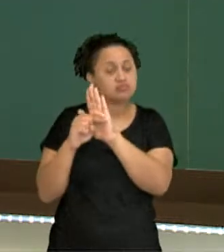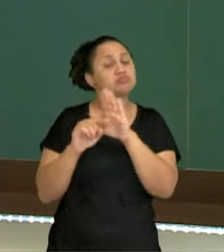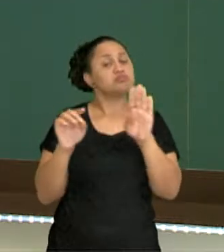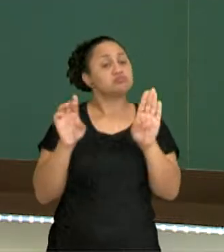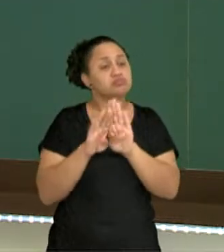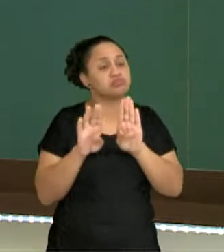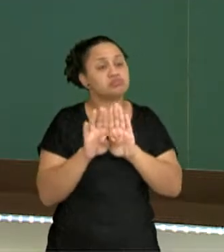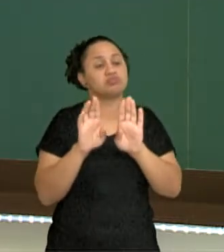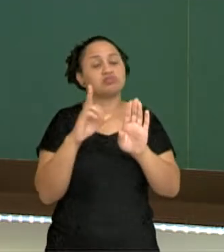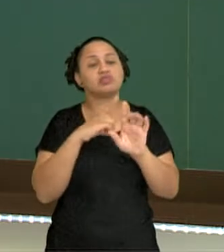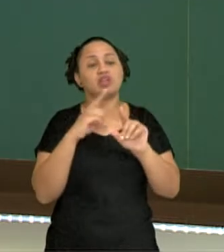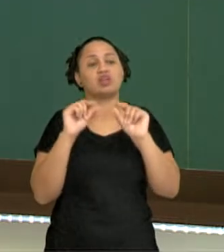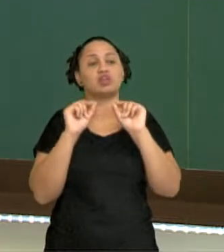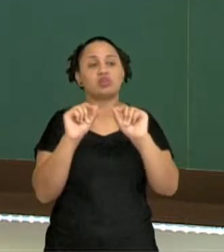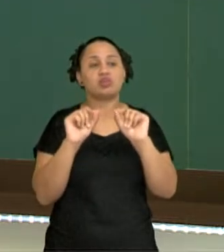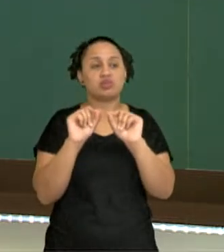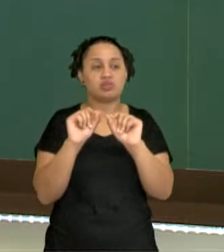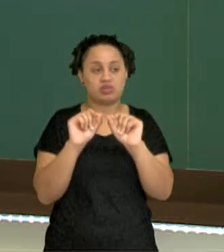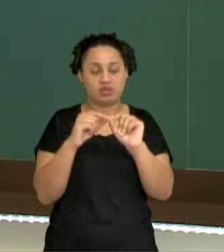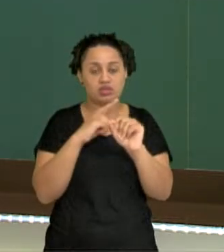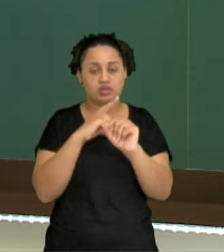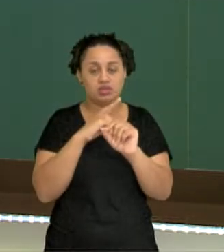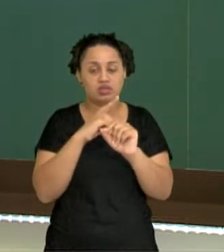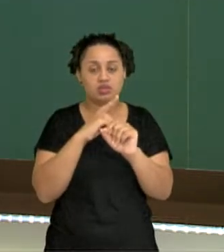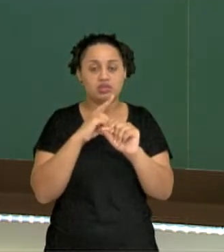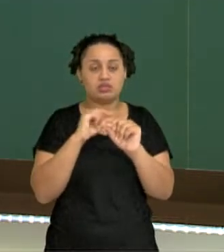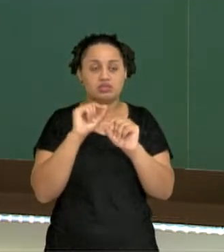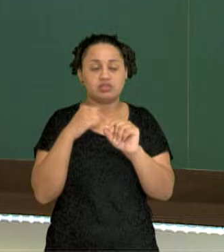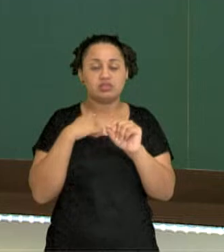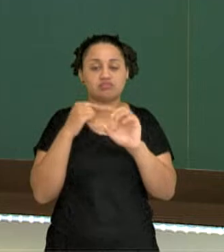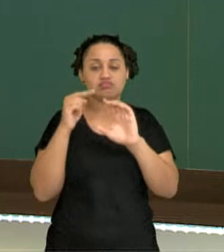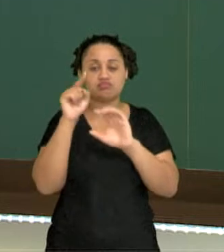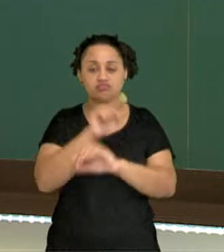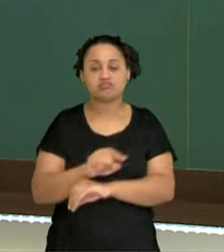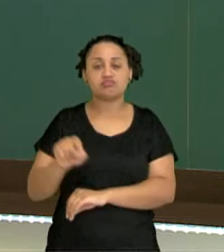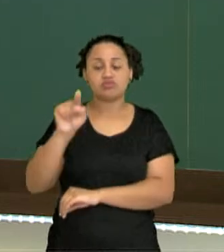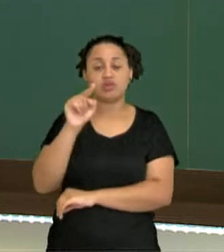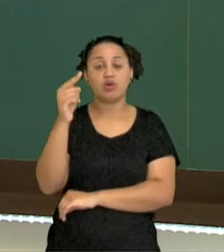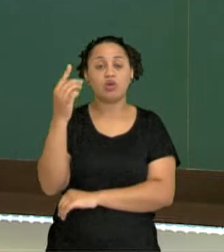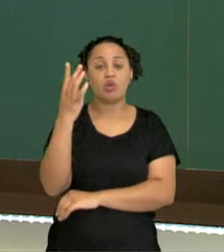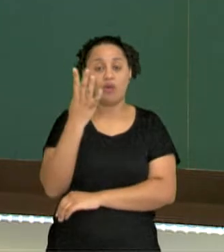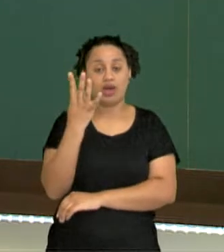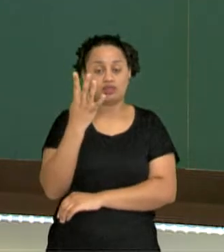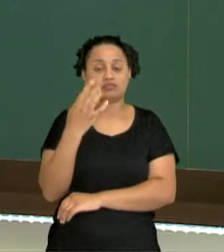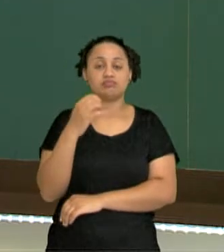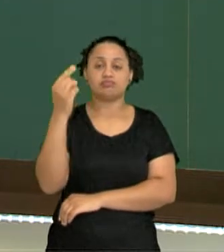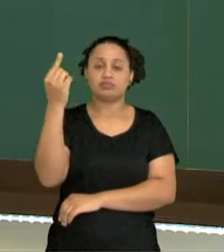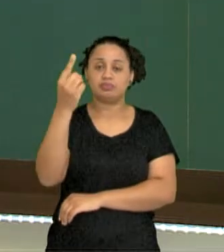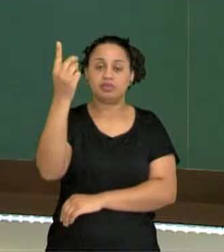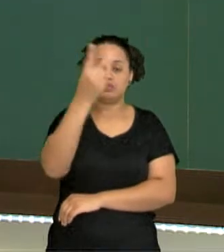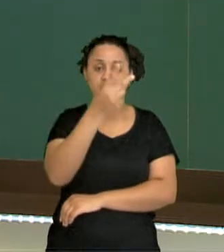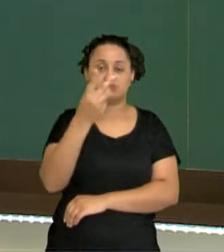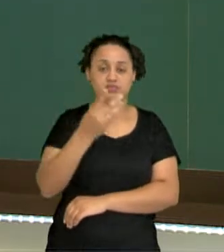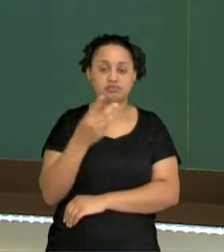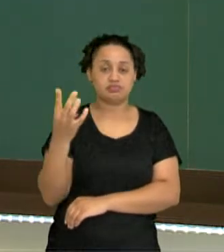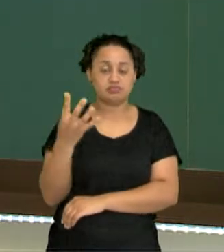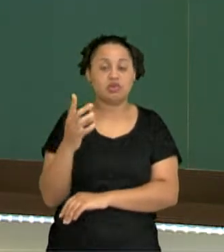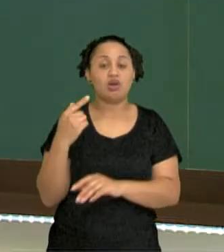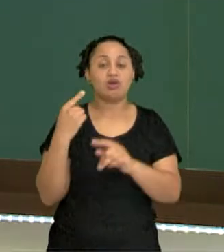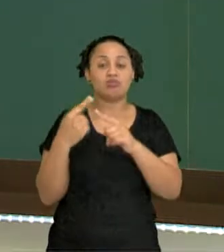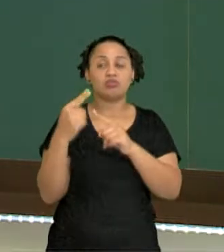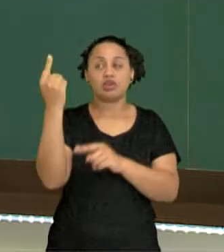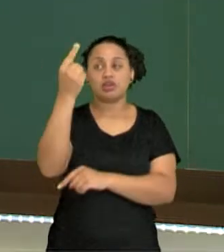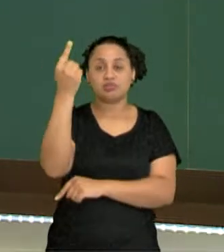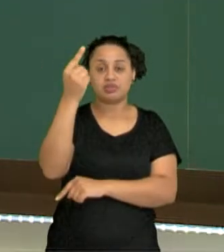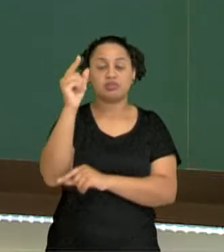disso, nós temos também aqui essa circunferência dividida em 4 quadrantes, em que o primeiro